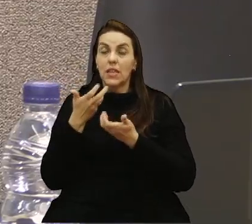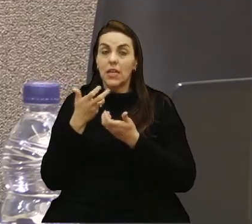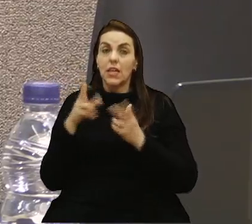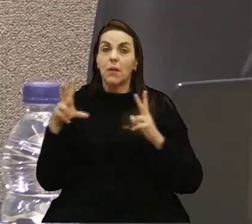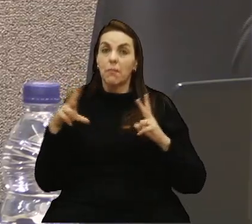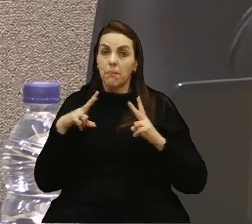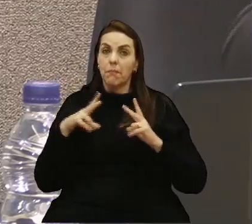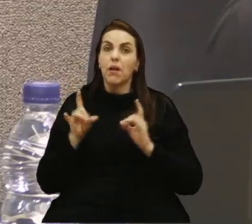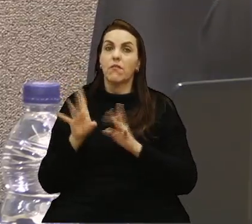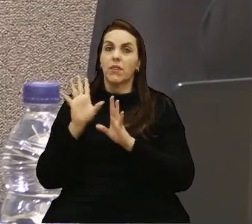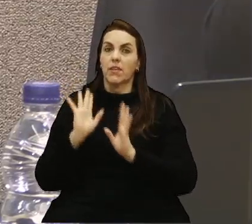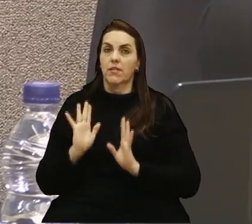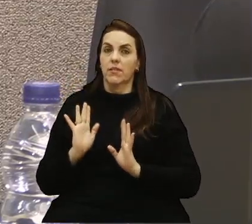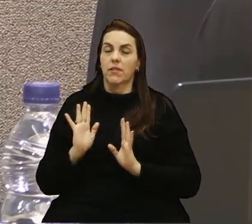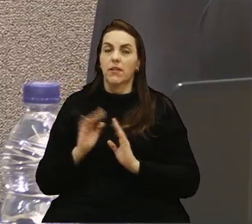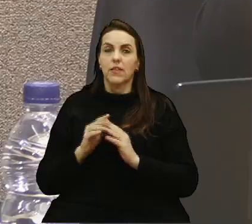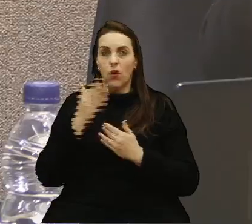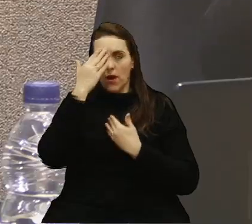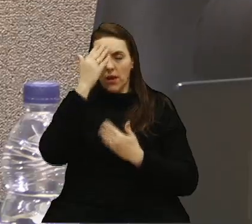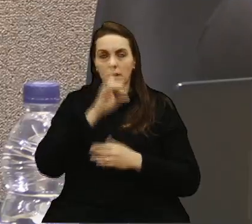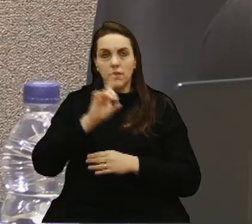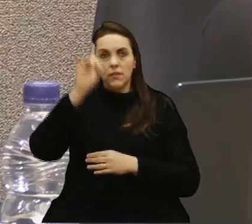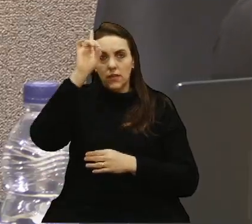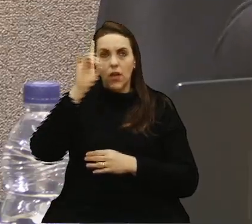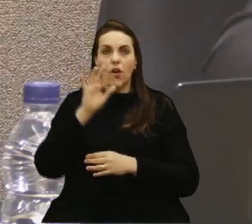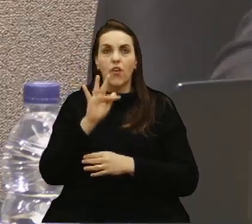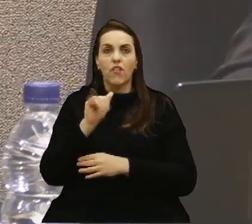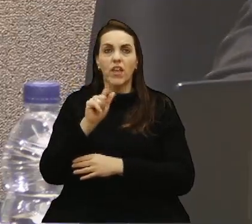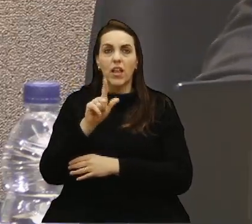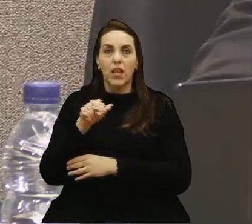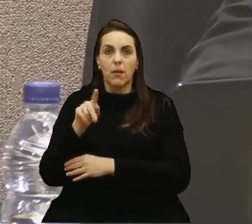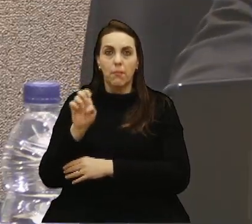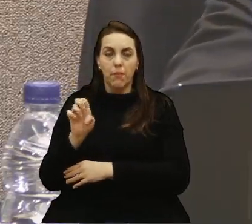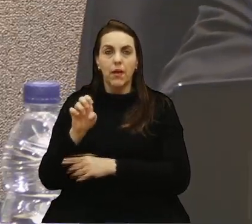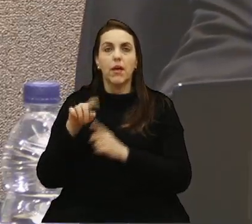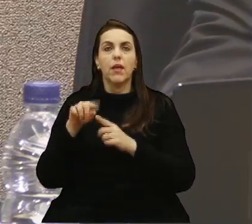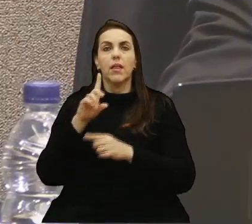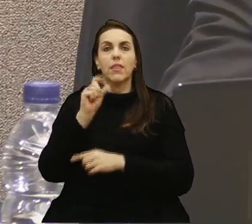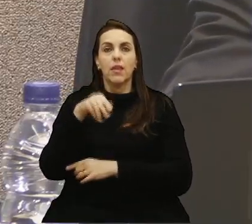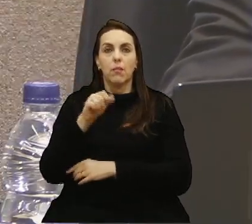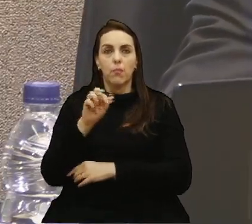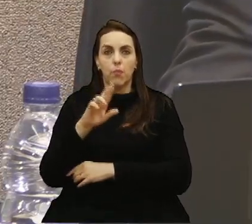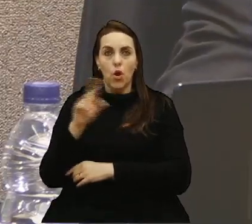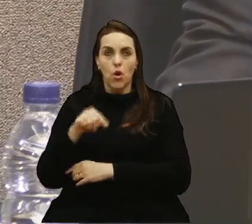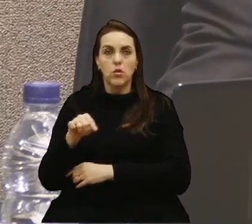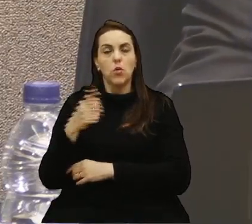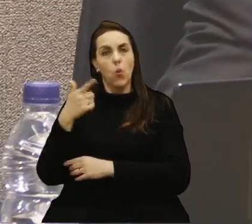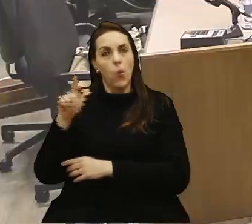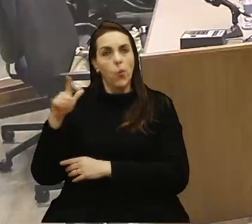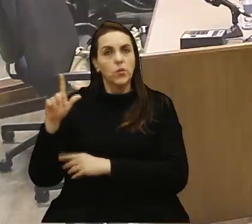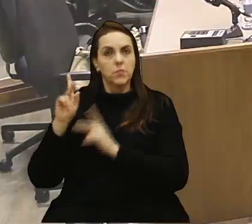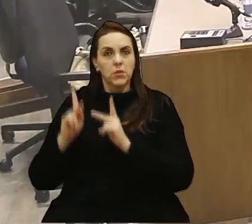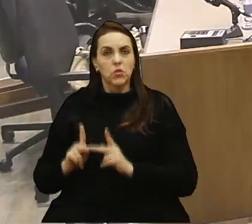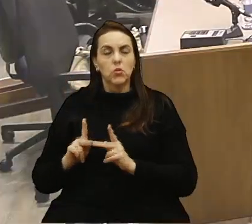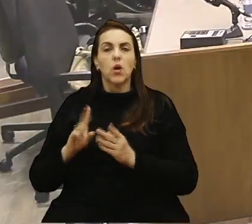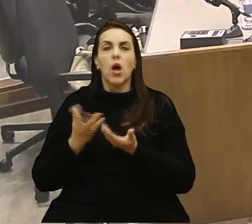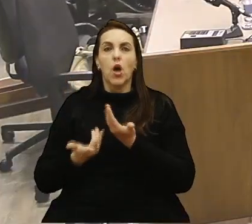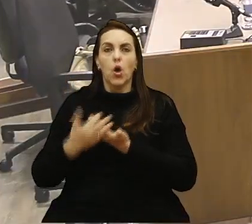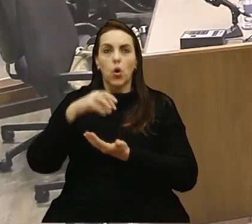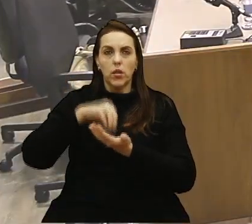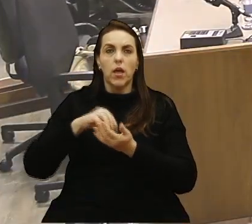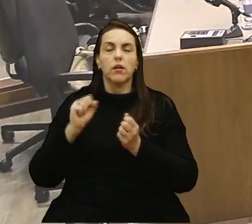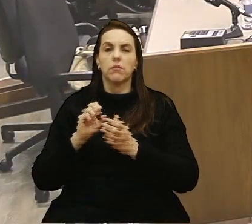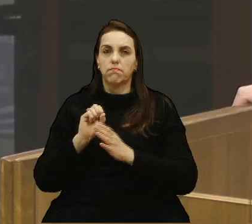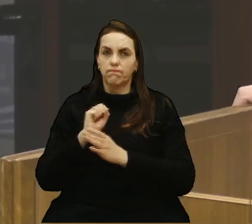privatizar. Então, graças a Deus, ao Felipe, a Denise, ao D'Ambrosio e outros, a Codeca será sempre fortalecida. Obrigado. Eu que agradeço a gentileza do senhor, agradecer a